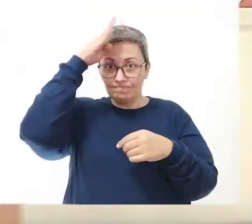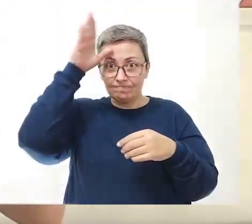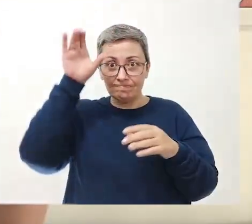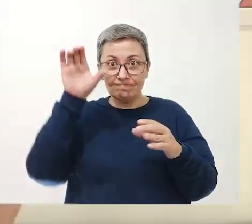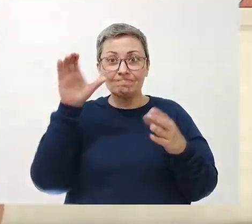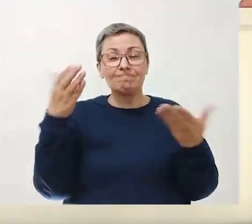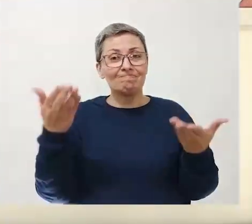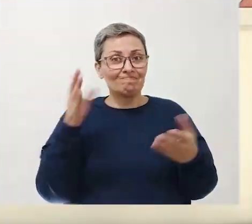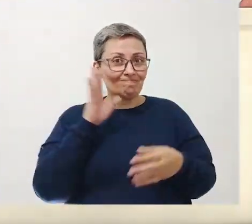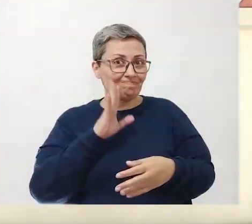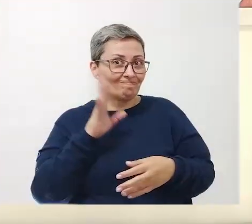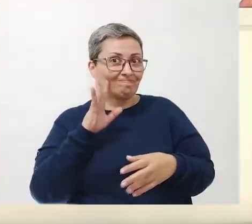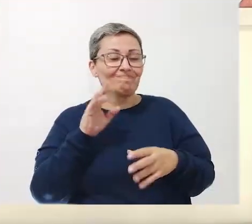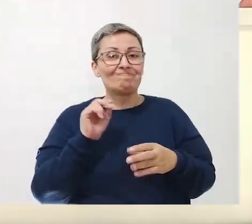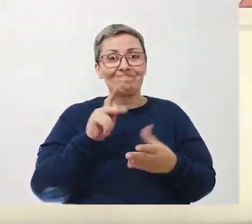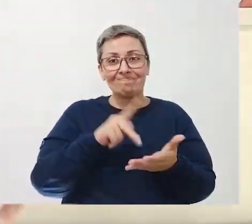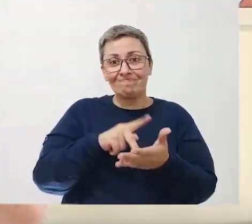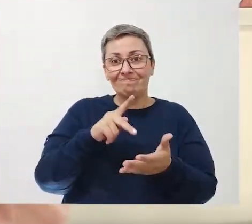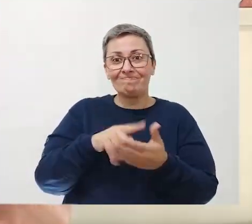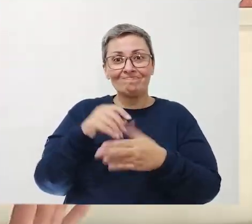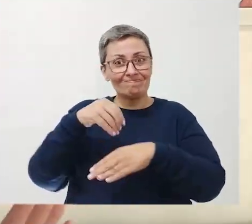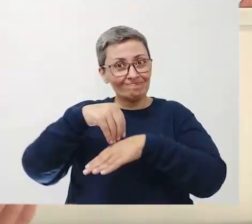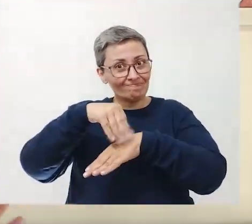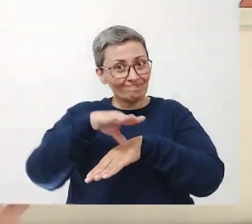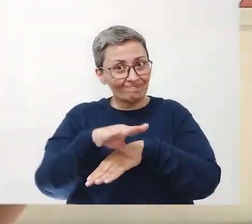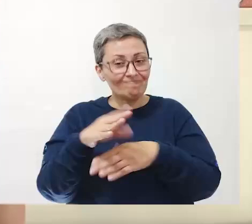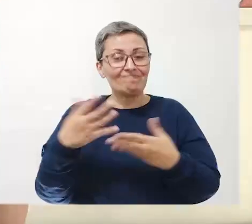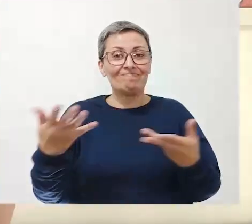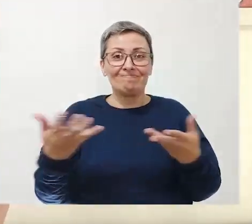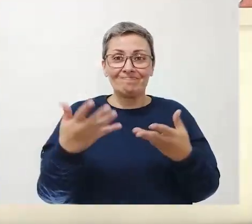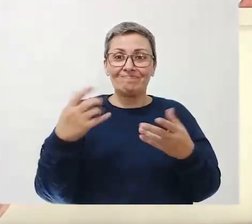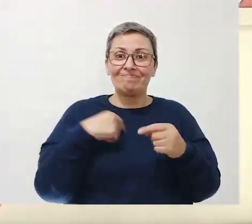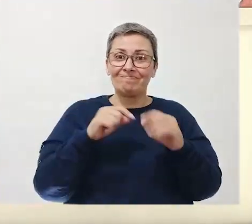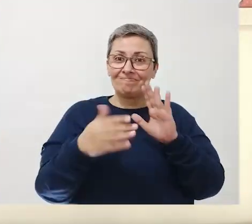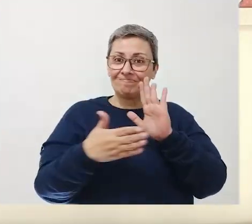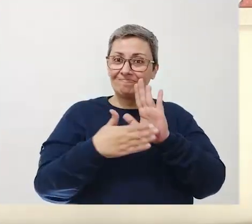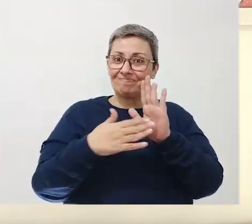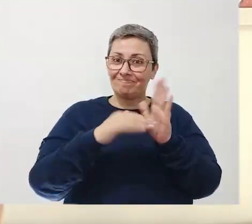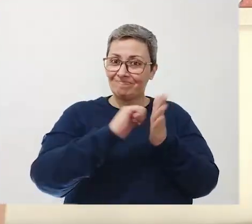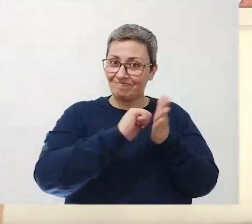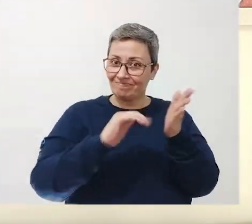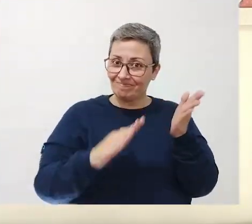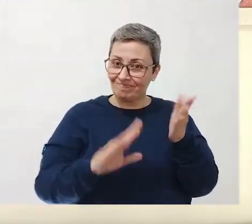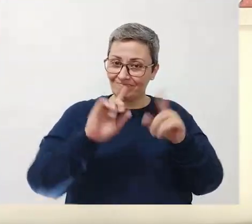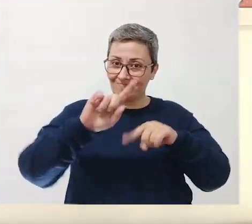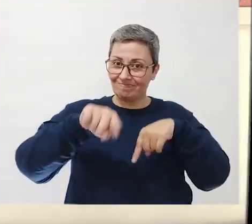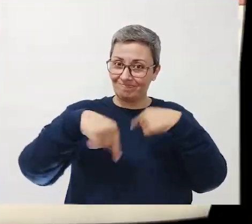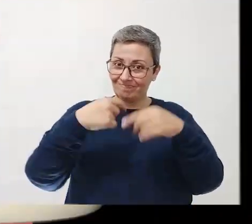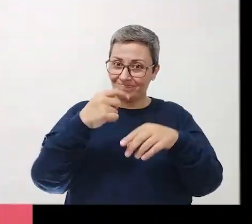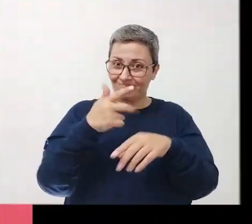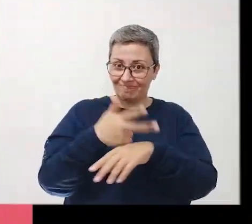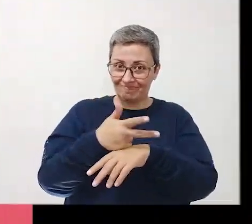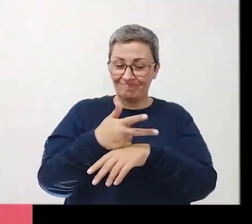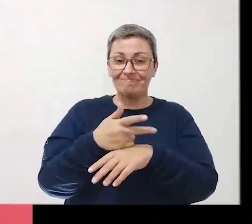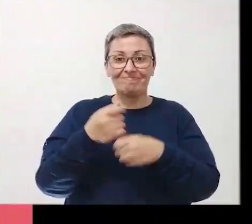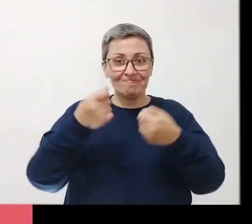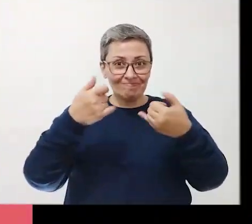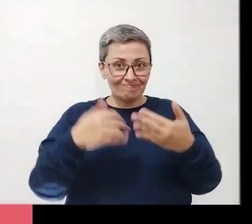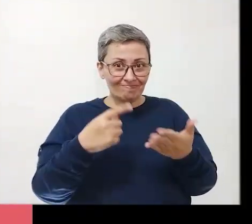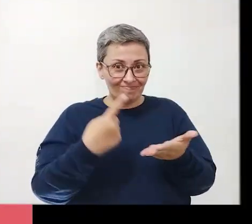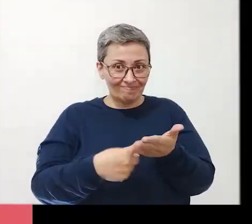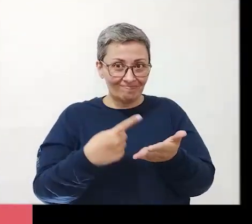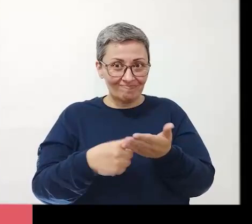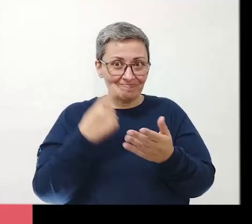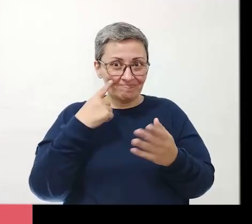verdade, é uma dica e aí já vem uma proposta de atividade, que aí depois do vídeo eu falo para vocês. Combinado? Vamos assistir?